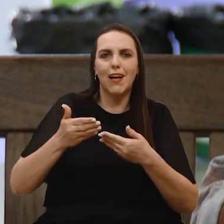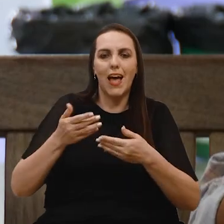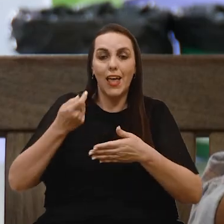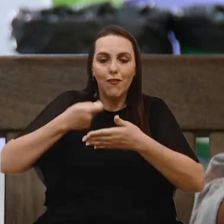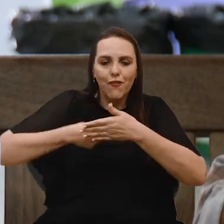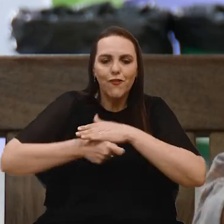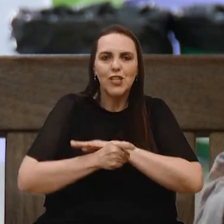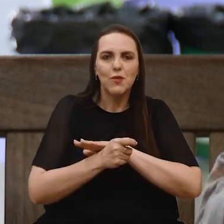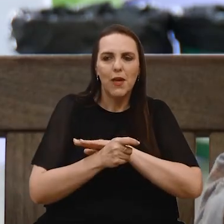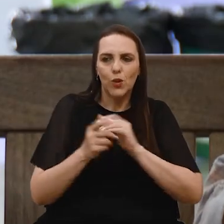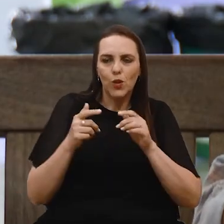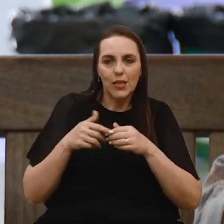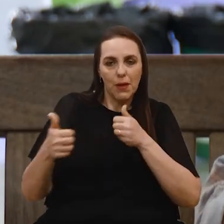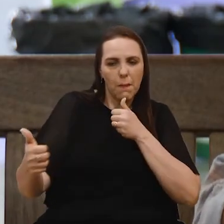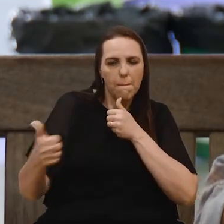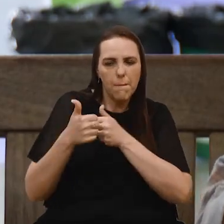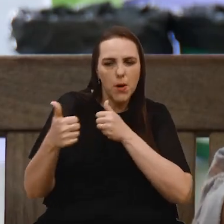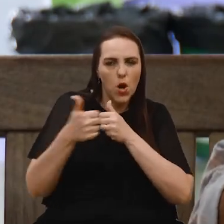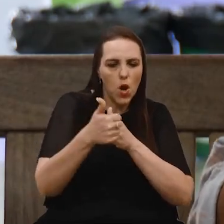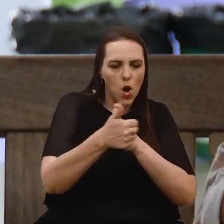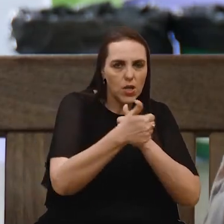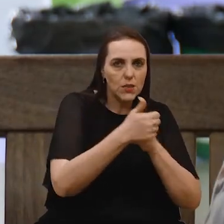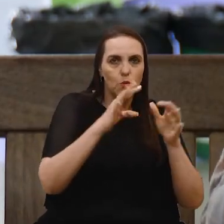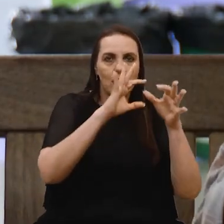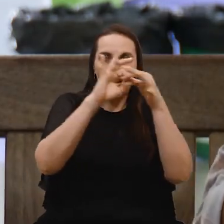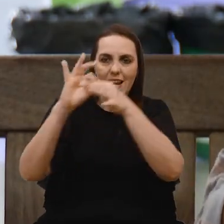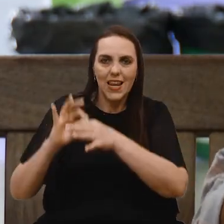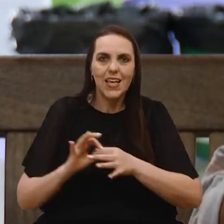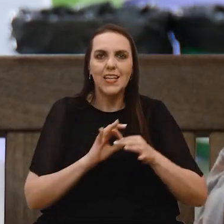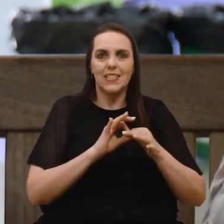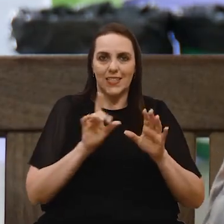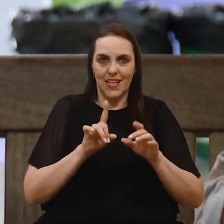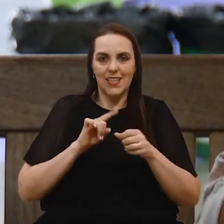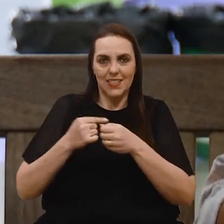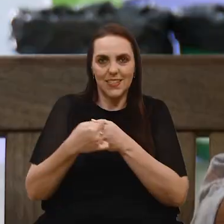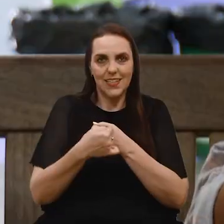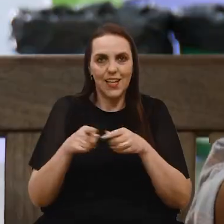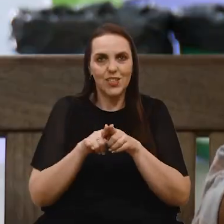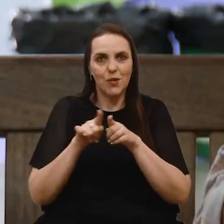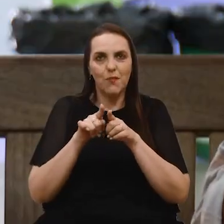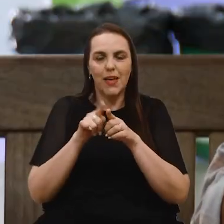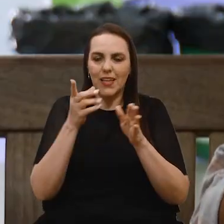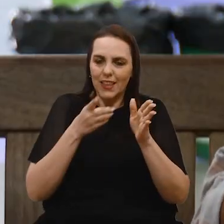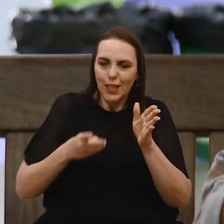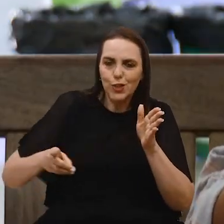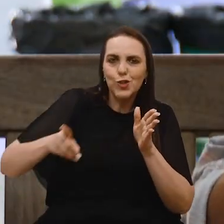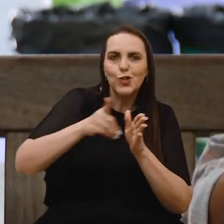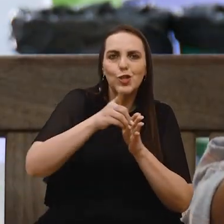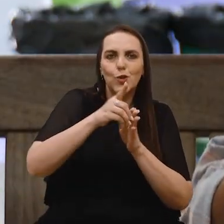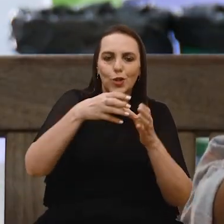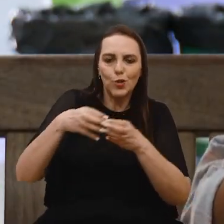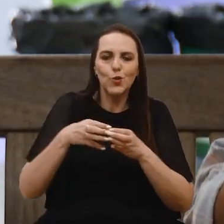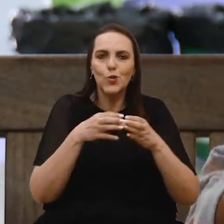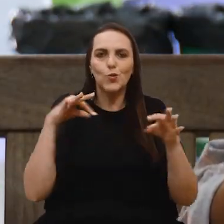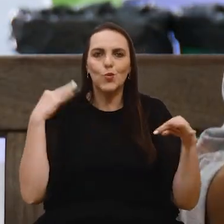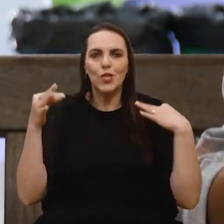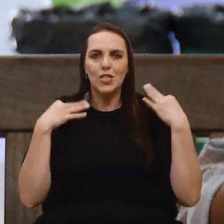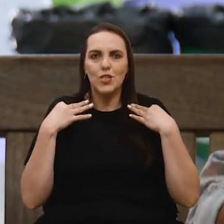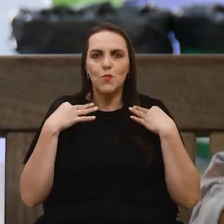investir nessa proximidade, nessa ligação entre os municípios como destinos turísticos que podem